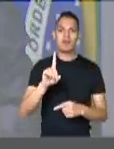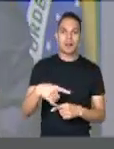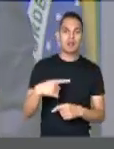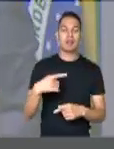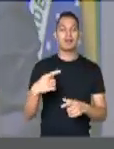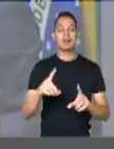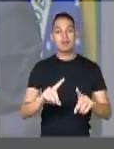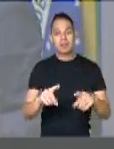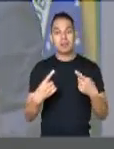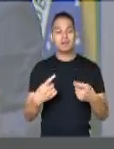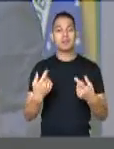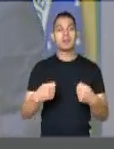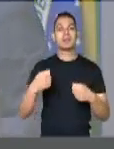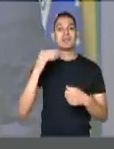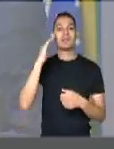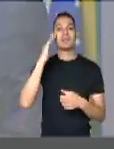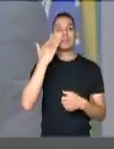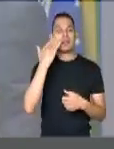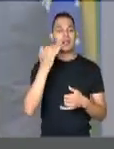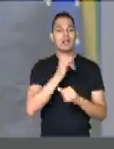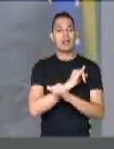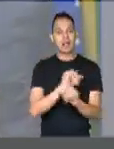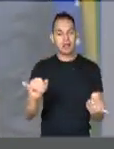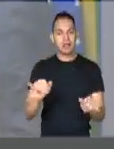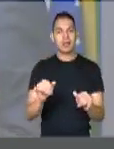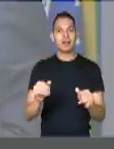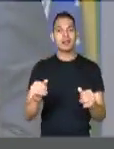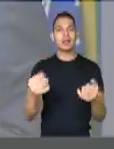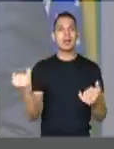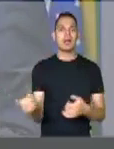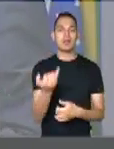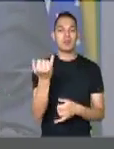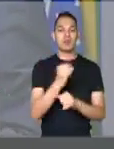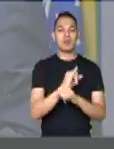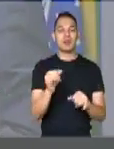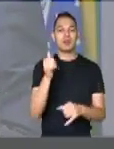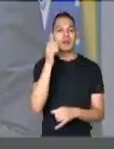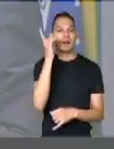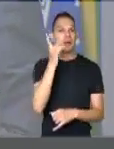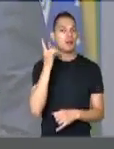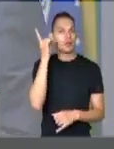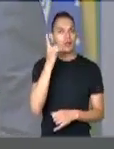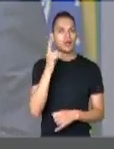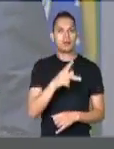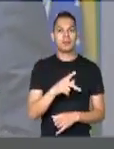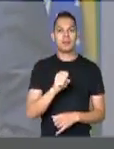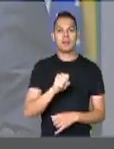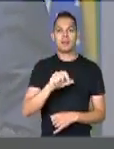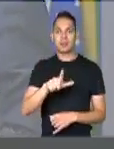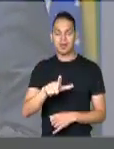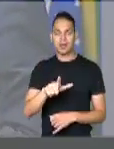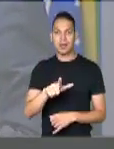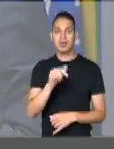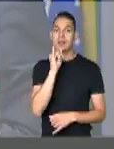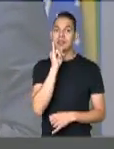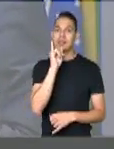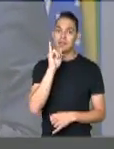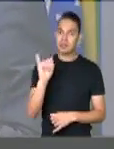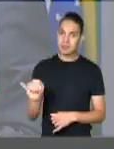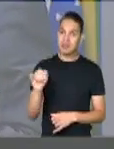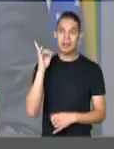por entendimento. Eu faço aqui questão de registrar a presença da deputada do PSL na mesa, dizer a